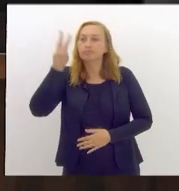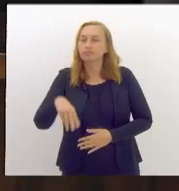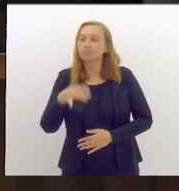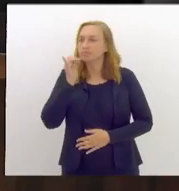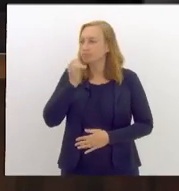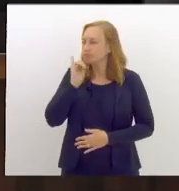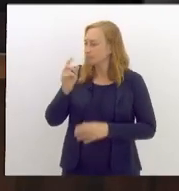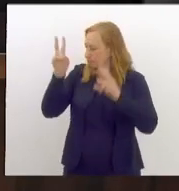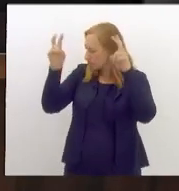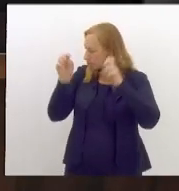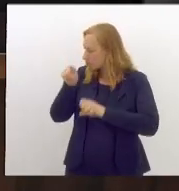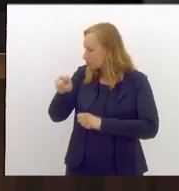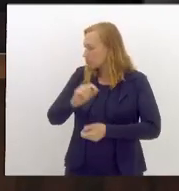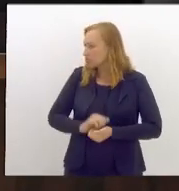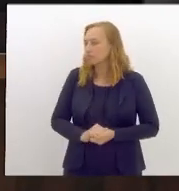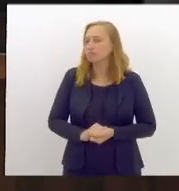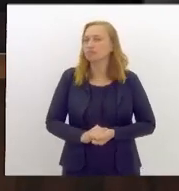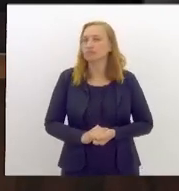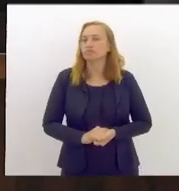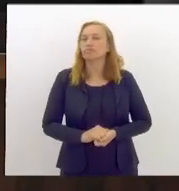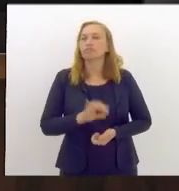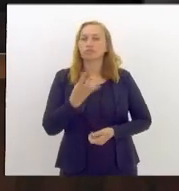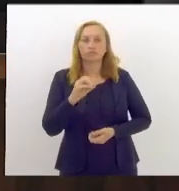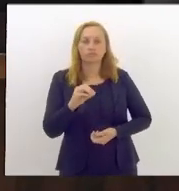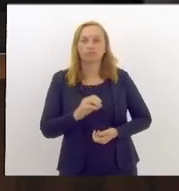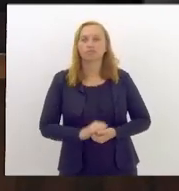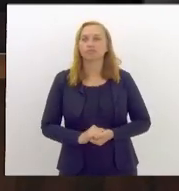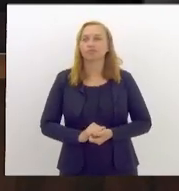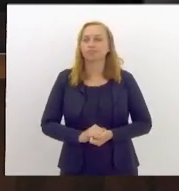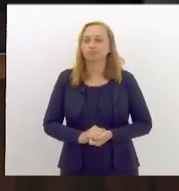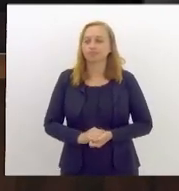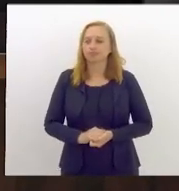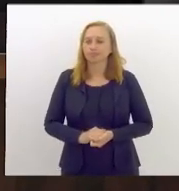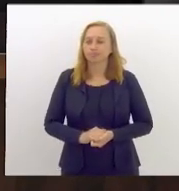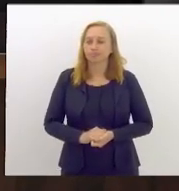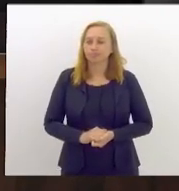o relator dessa matéria estado do Chico